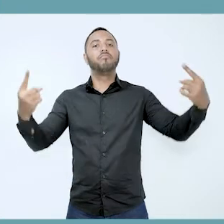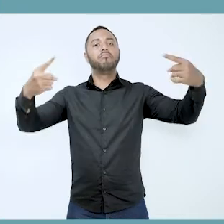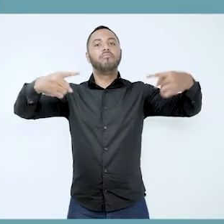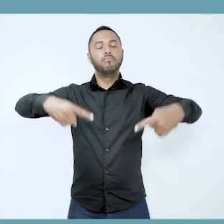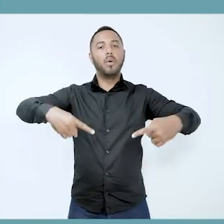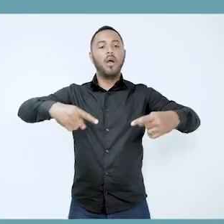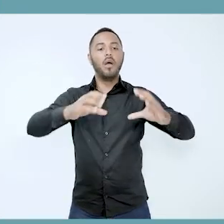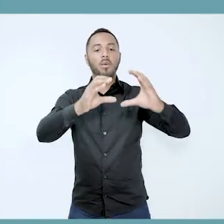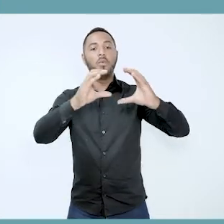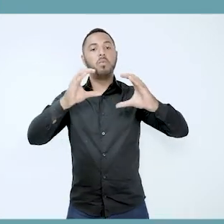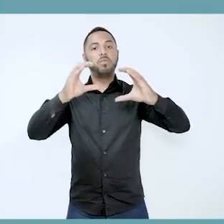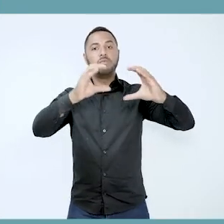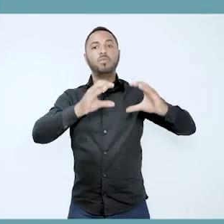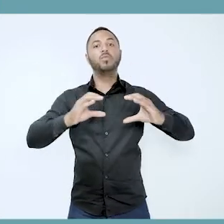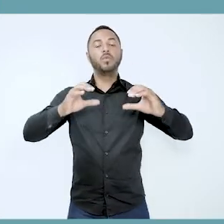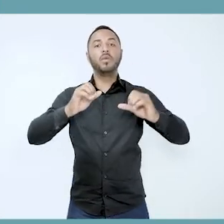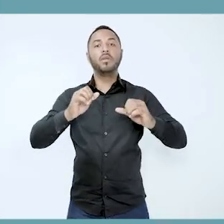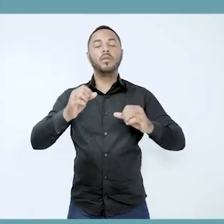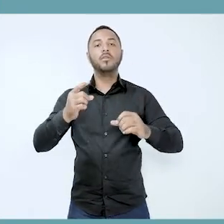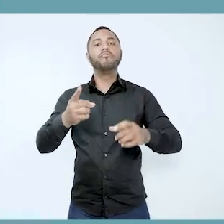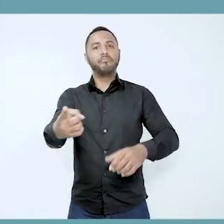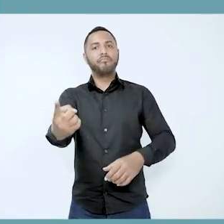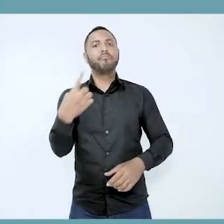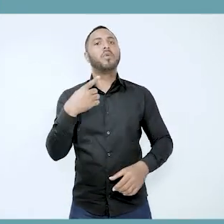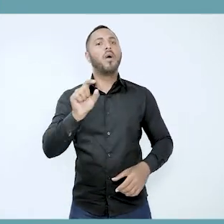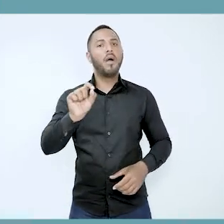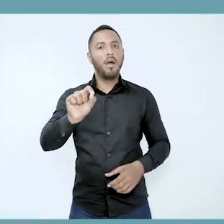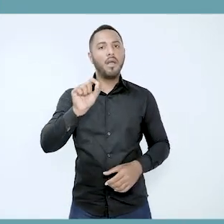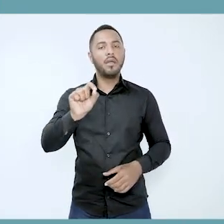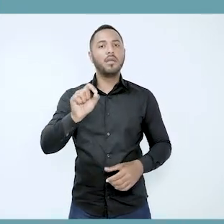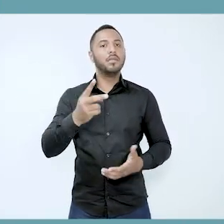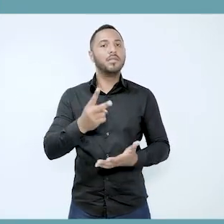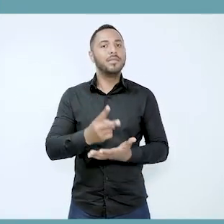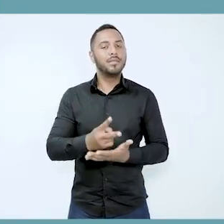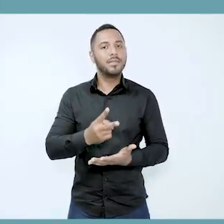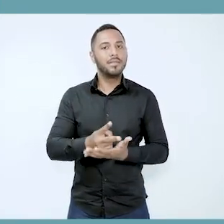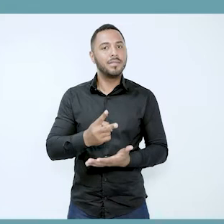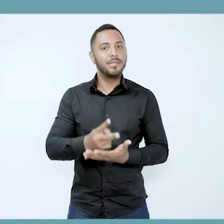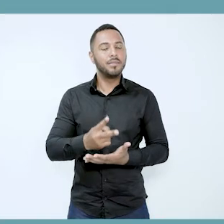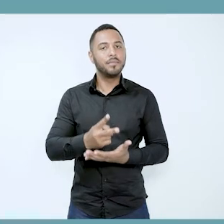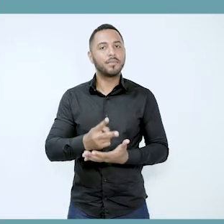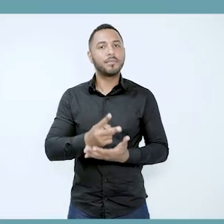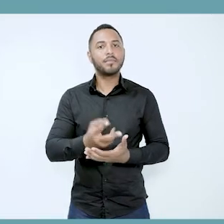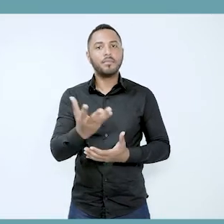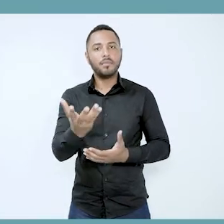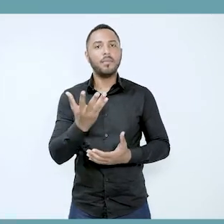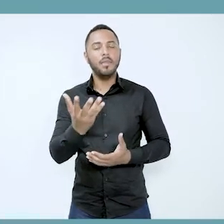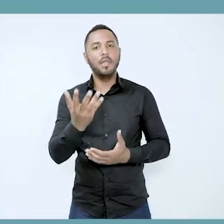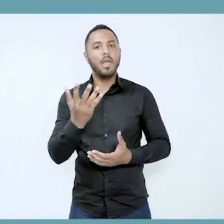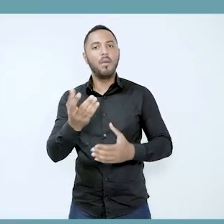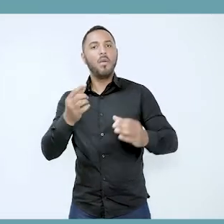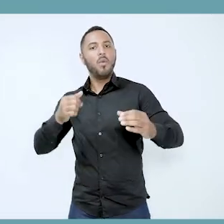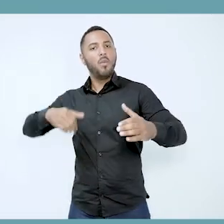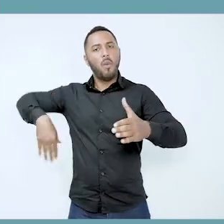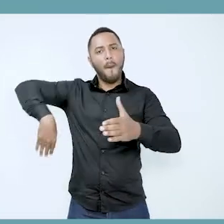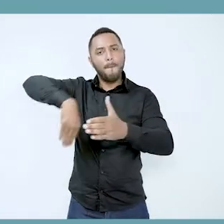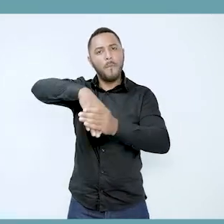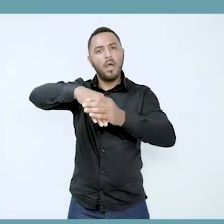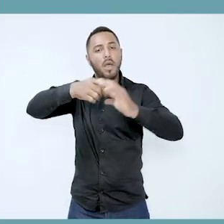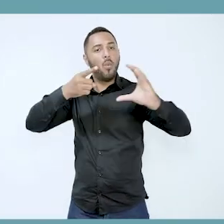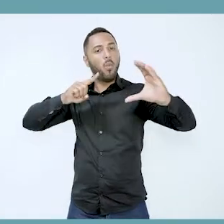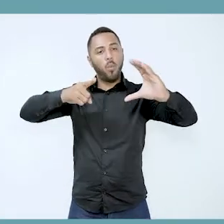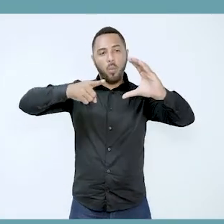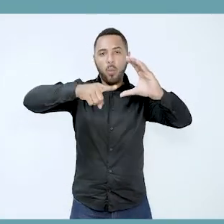não perdêssemos o controle da bola, éramos obrigados, quando nos sentíamos em condição de tentar o chute a